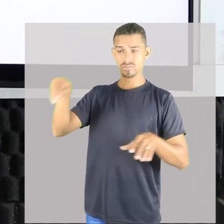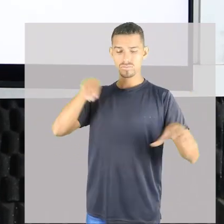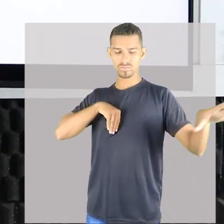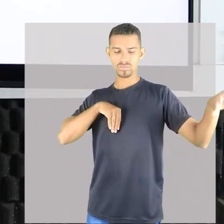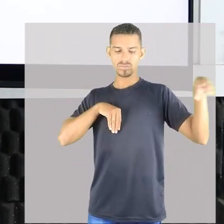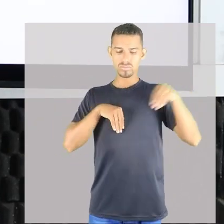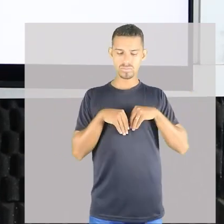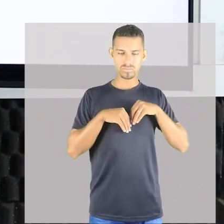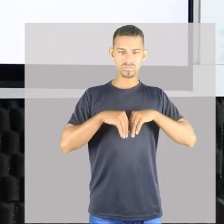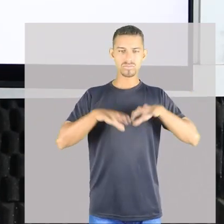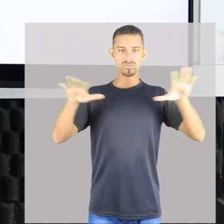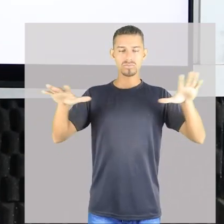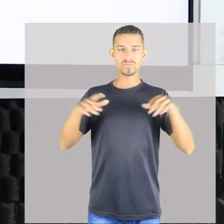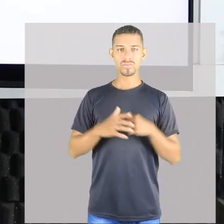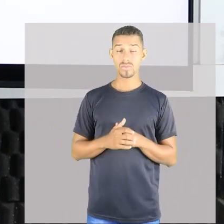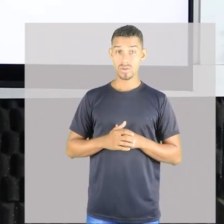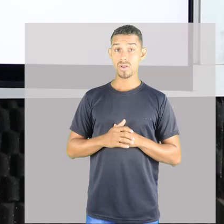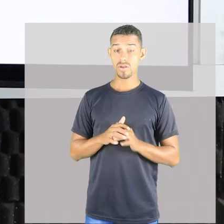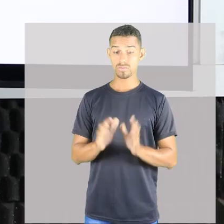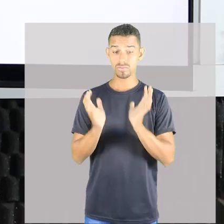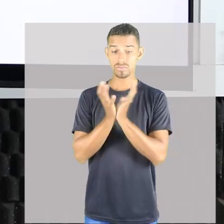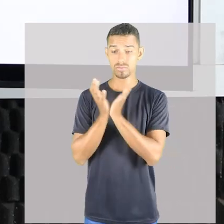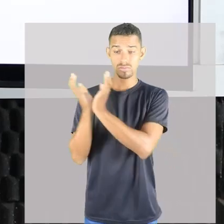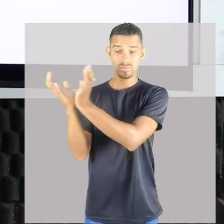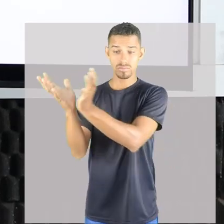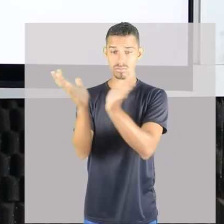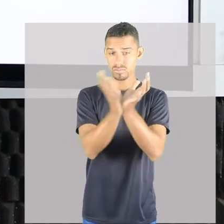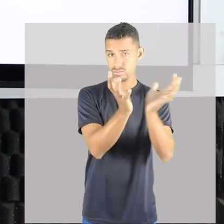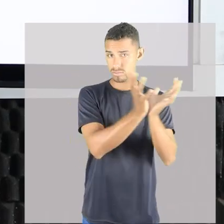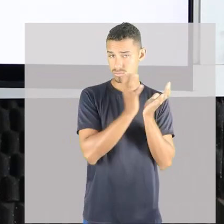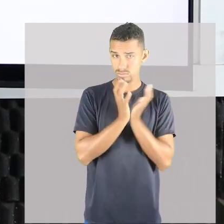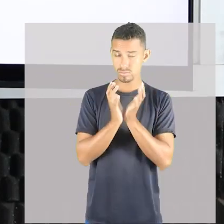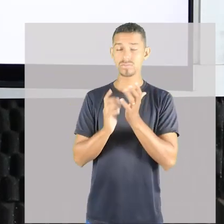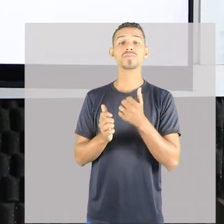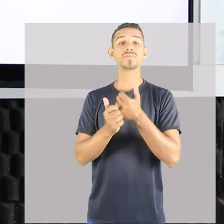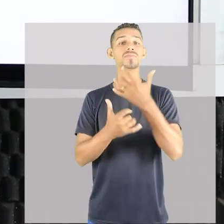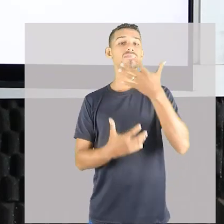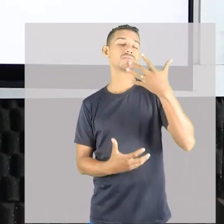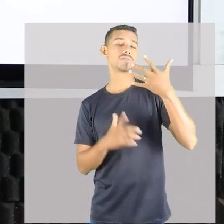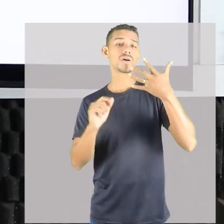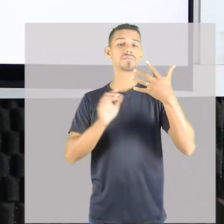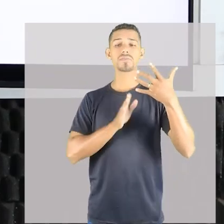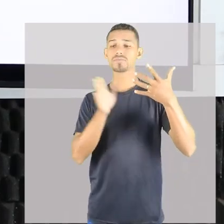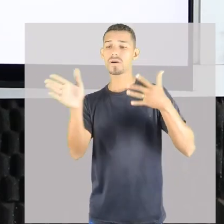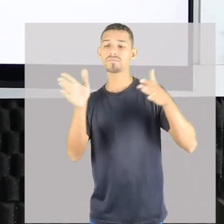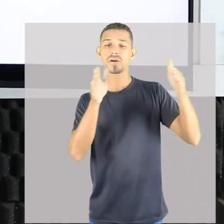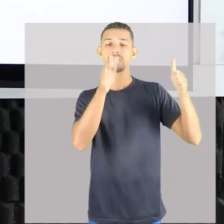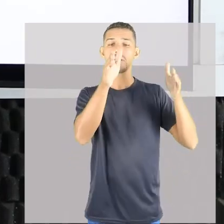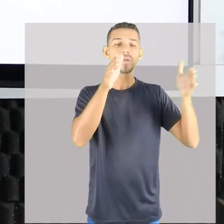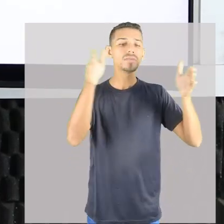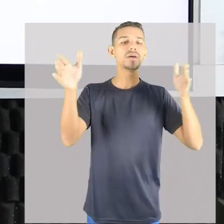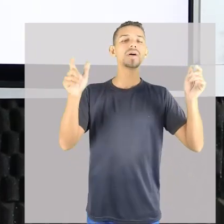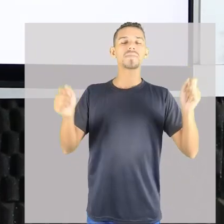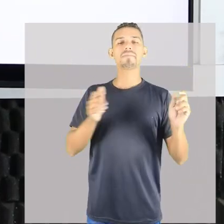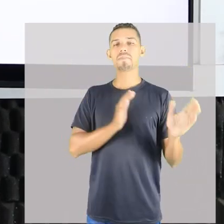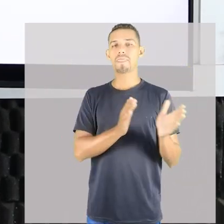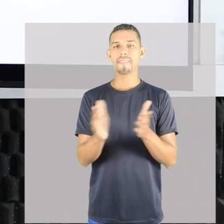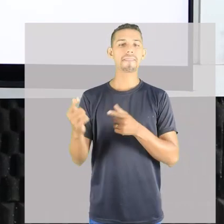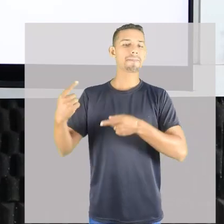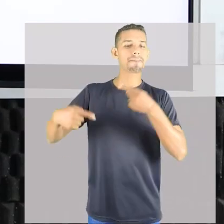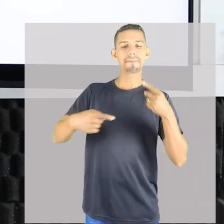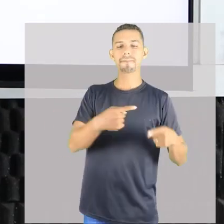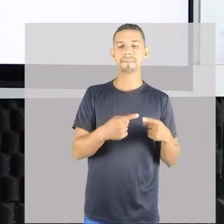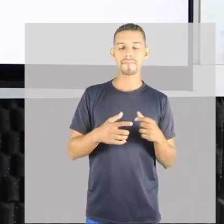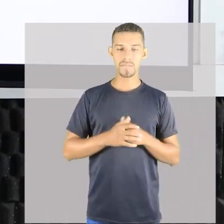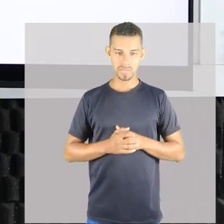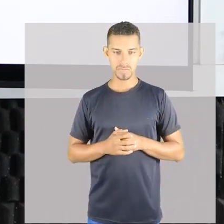aí que geralmente nós conhecemos, de bolcheviques e mencheviques, mas que também transitavam nesse processo contra o czar